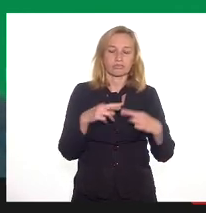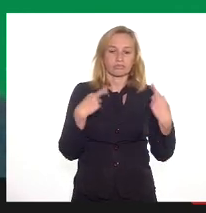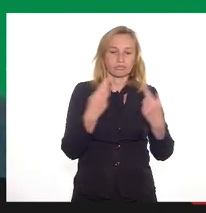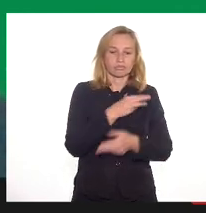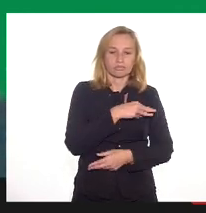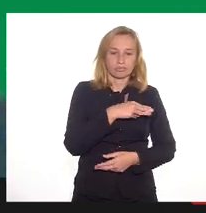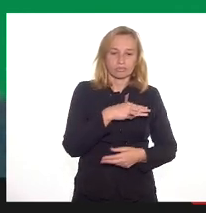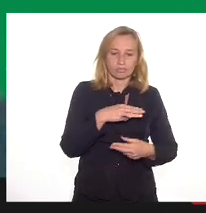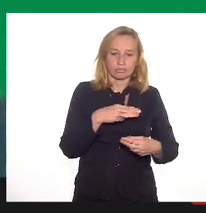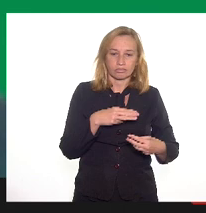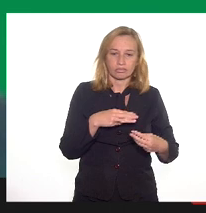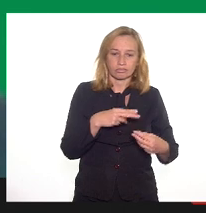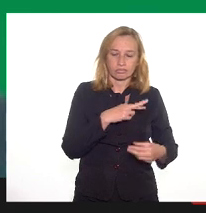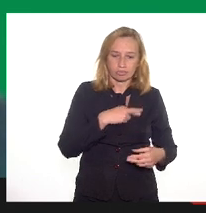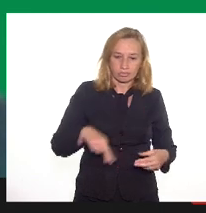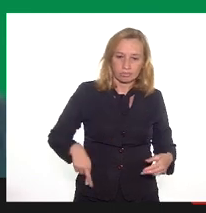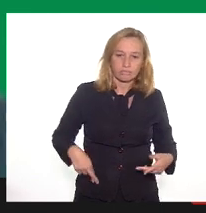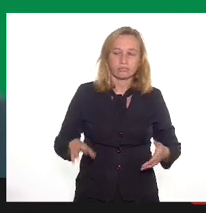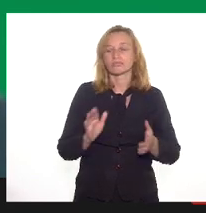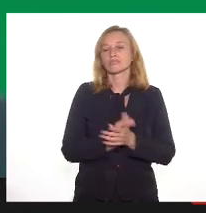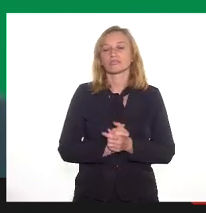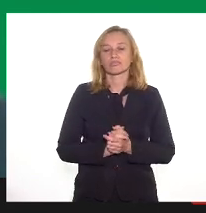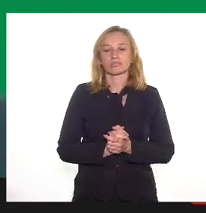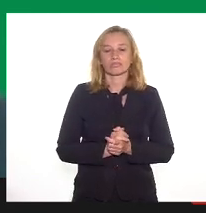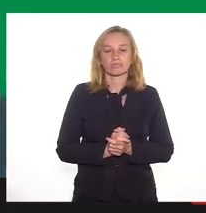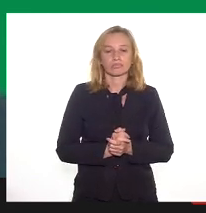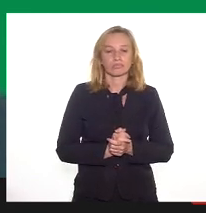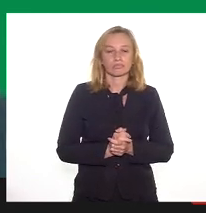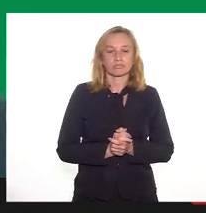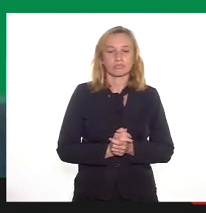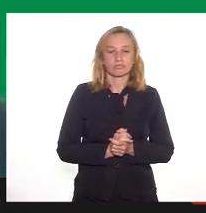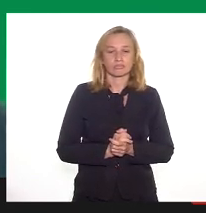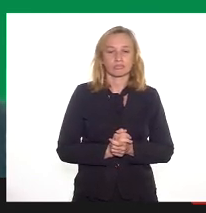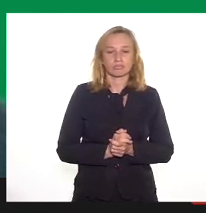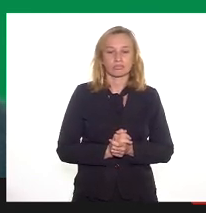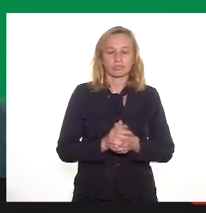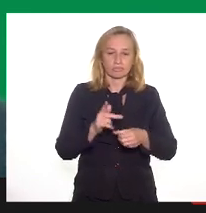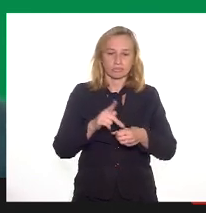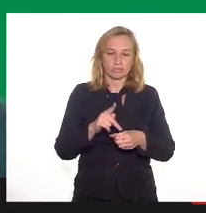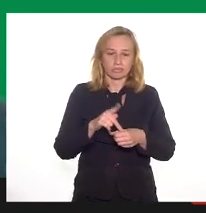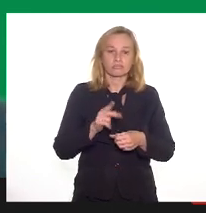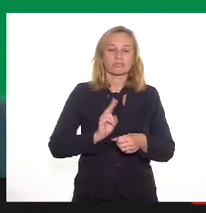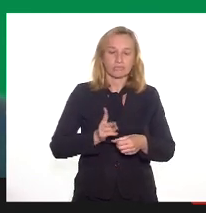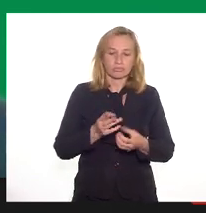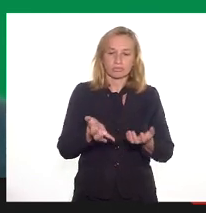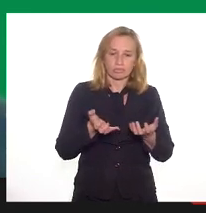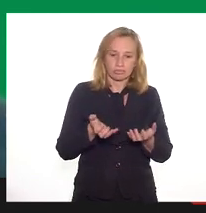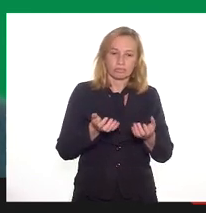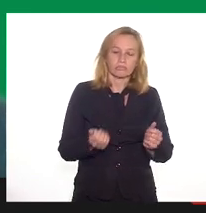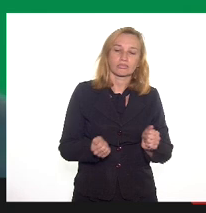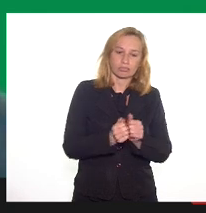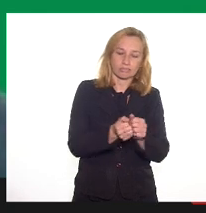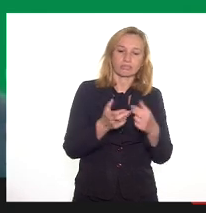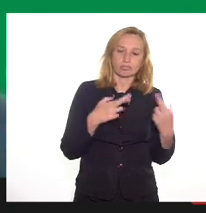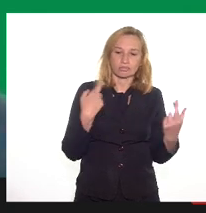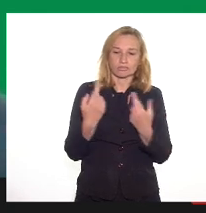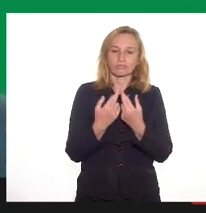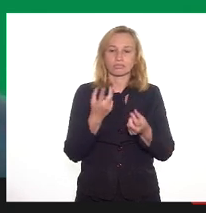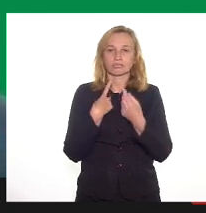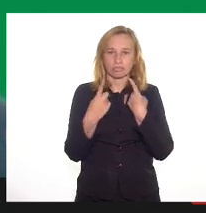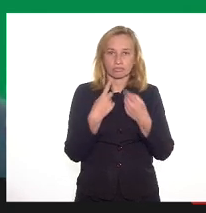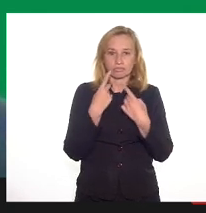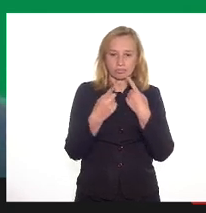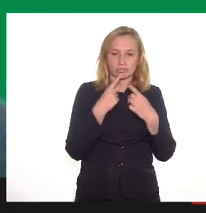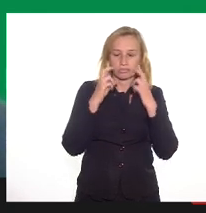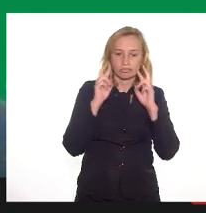e a empresa não se furta em nenhum momento de participar dos debates e discutir e colocar a